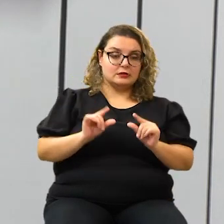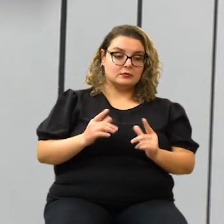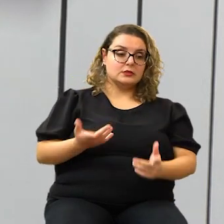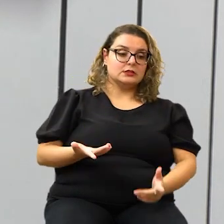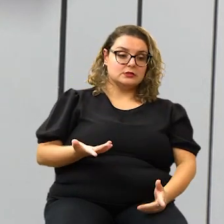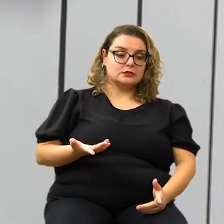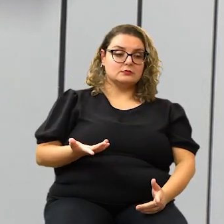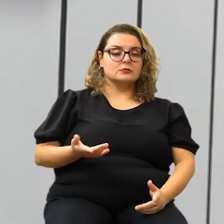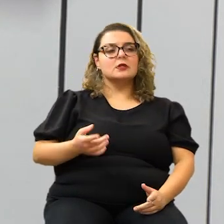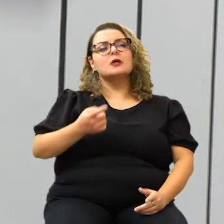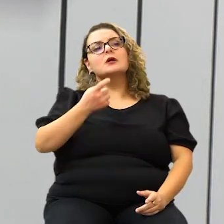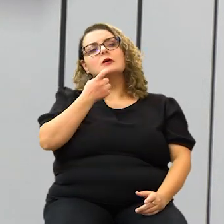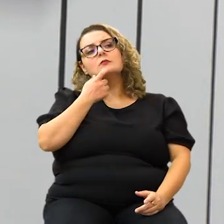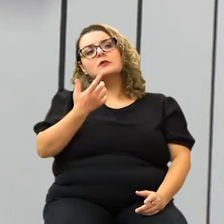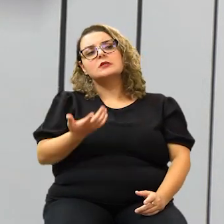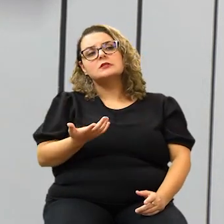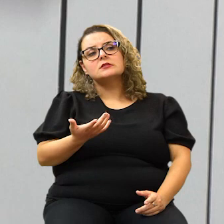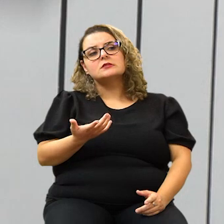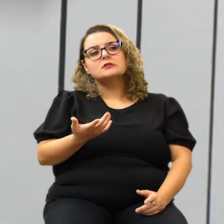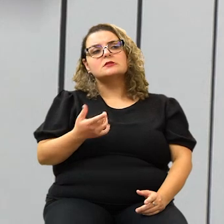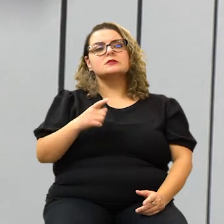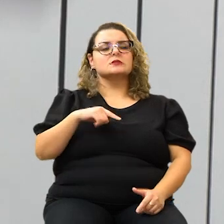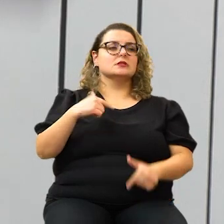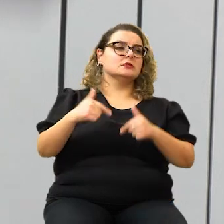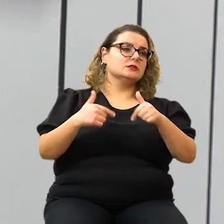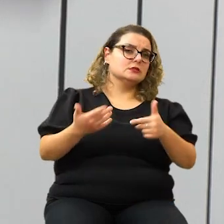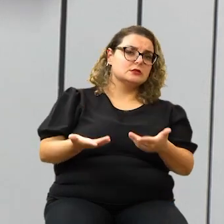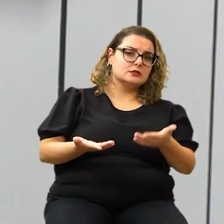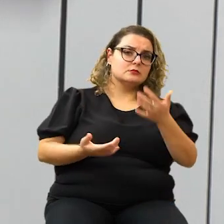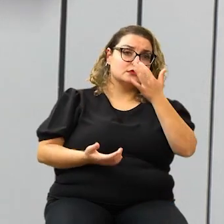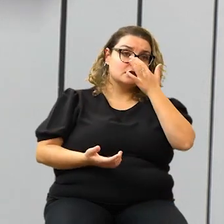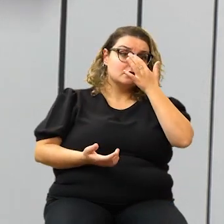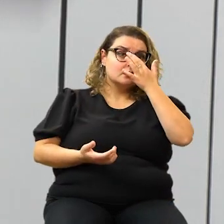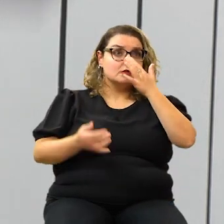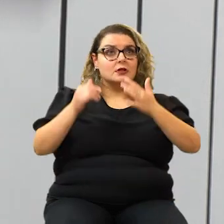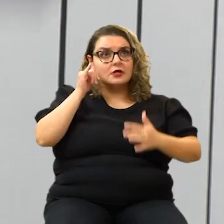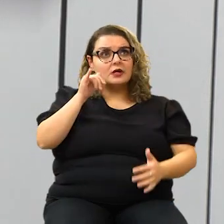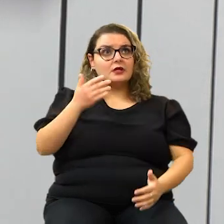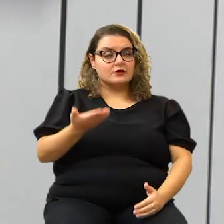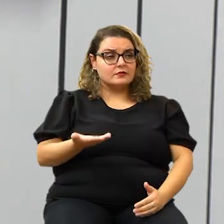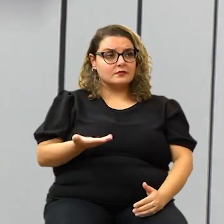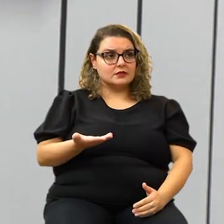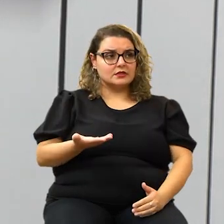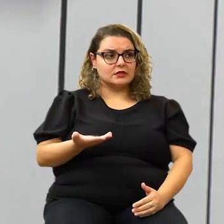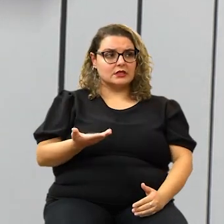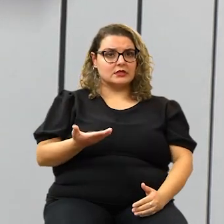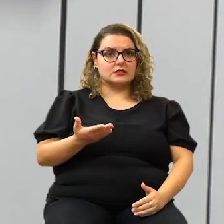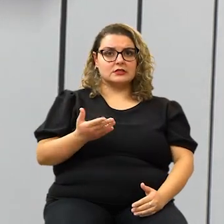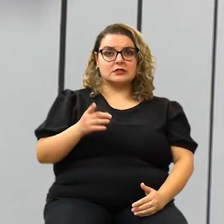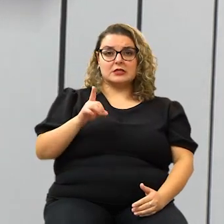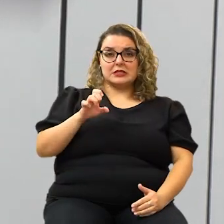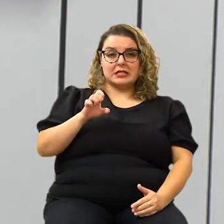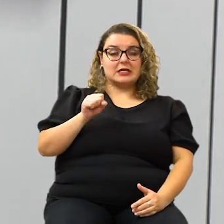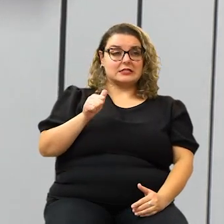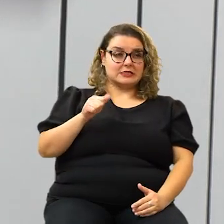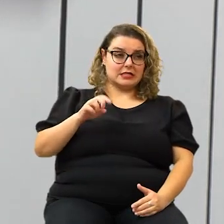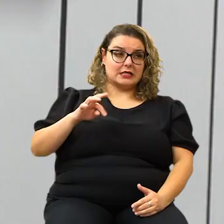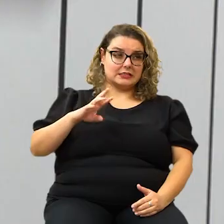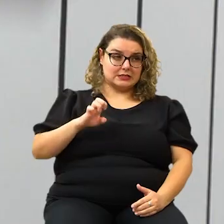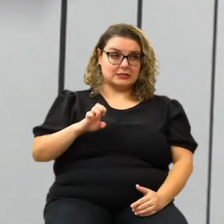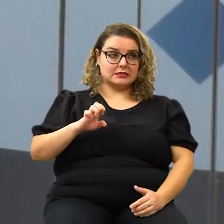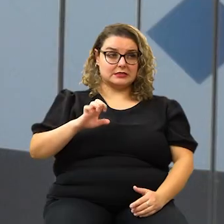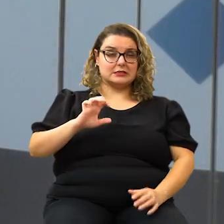lá, e Campinas? Campinas tem trabalhado para evitar, né, esses desastres climáticos,